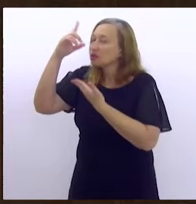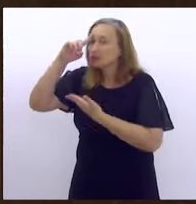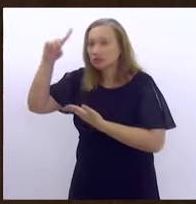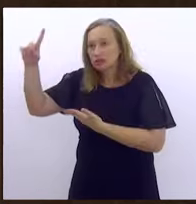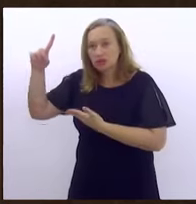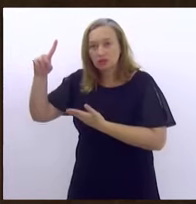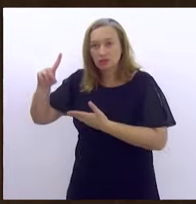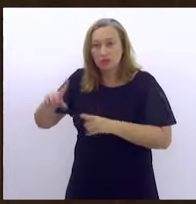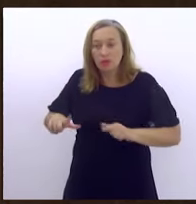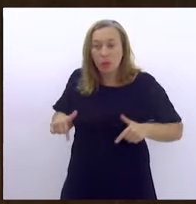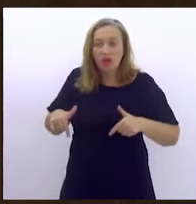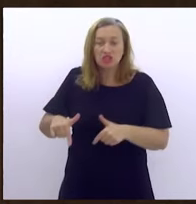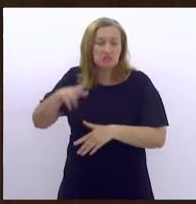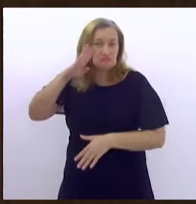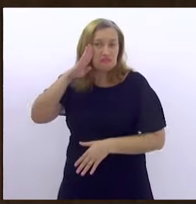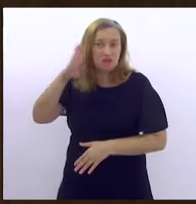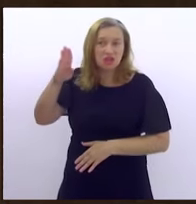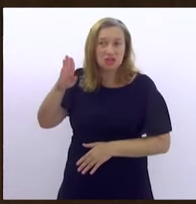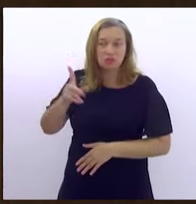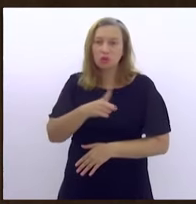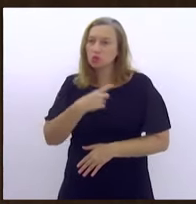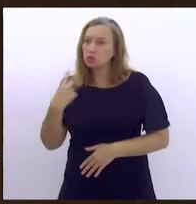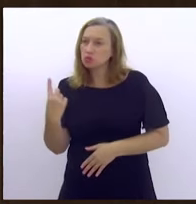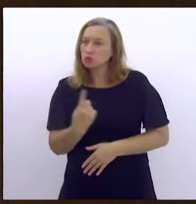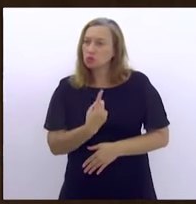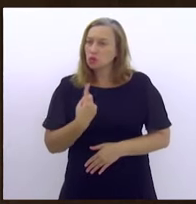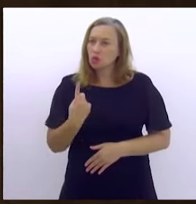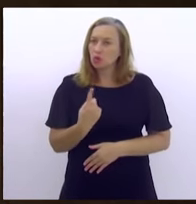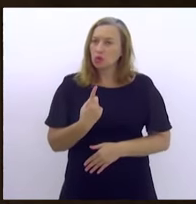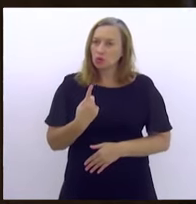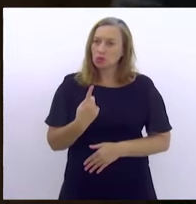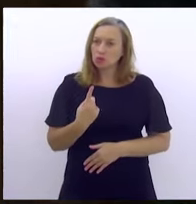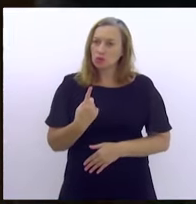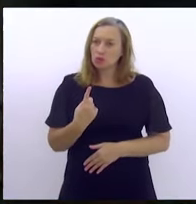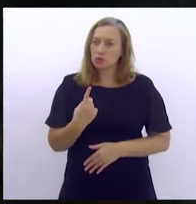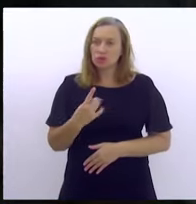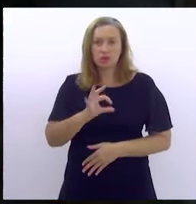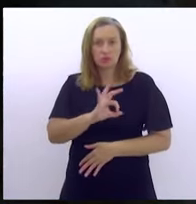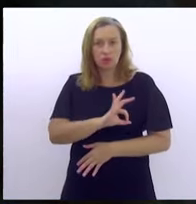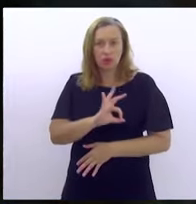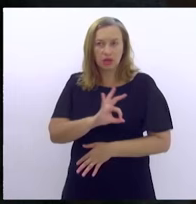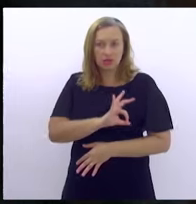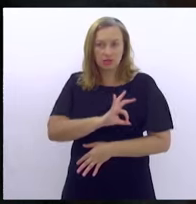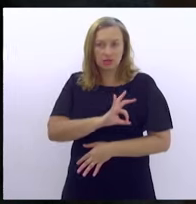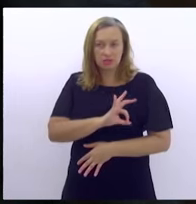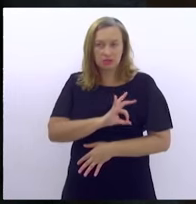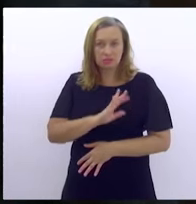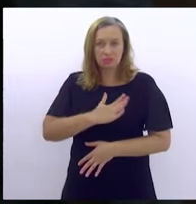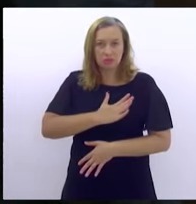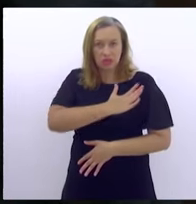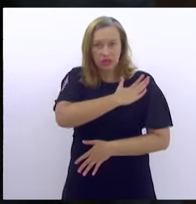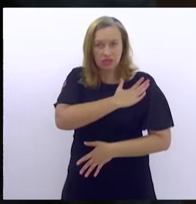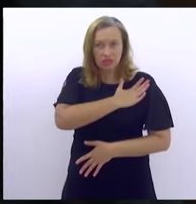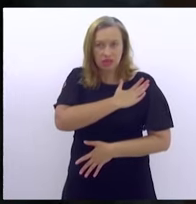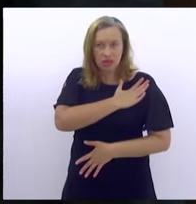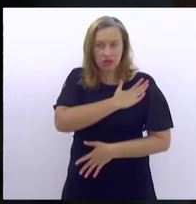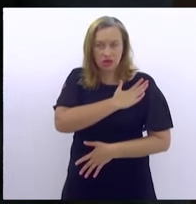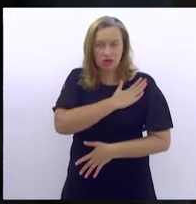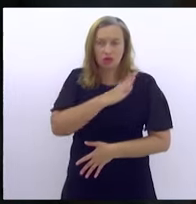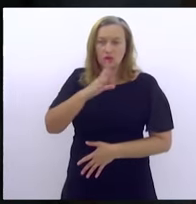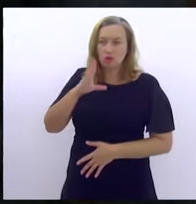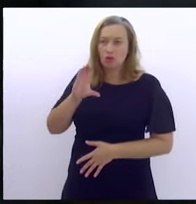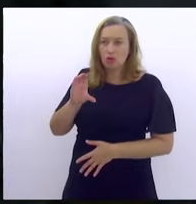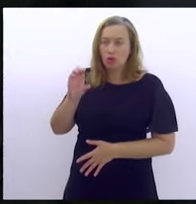atuação primordial do nosso batalhão, do 32º Batalhão de Polícia Militar, com o comandante